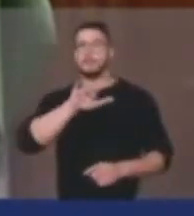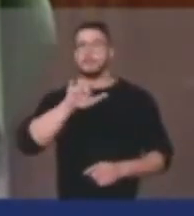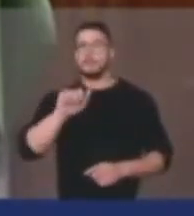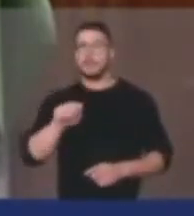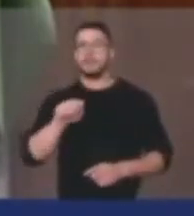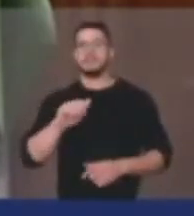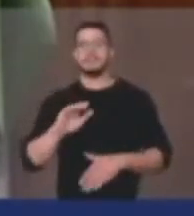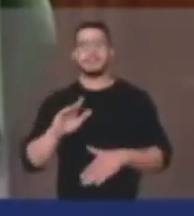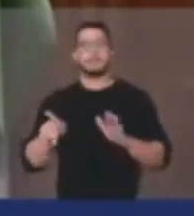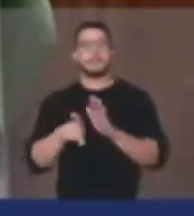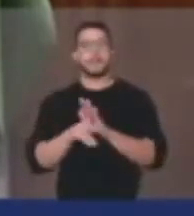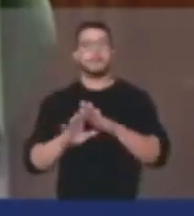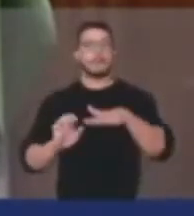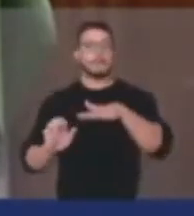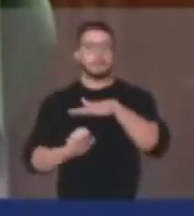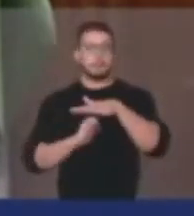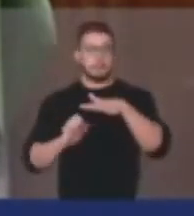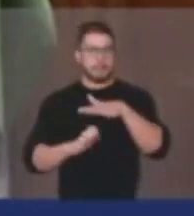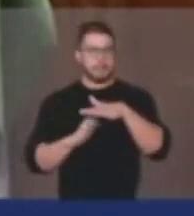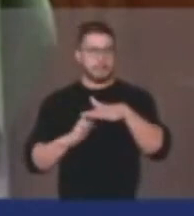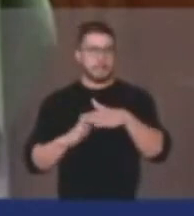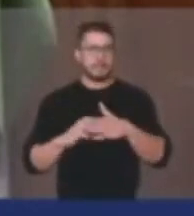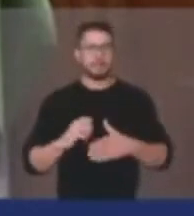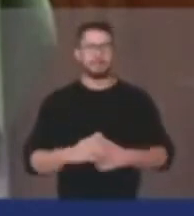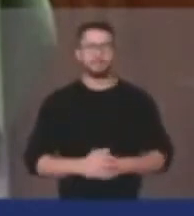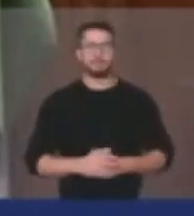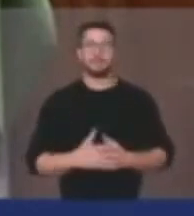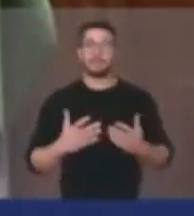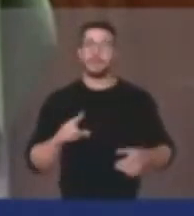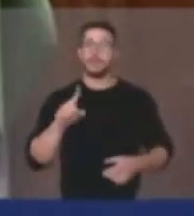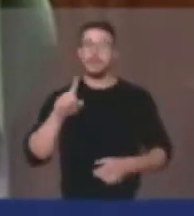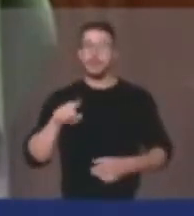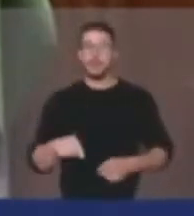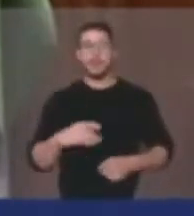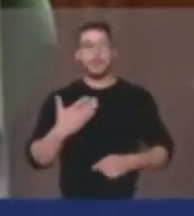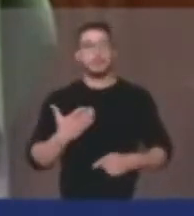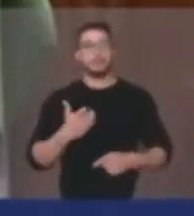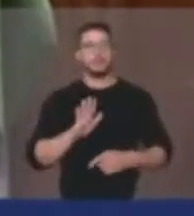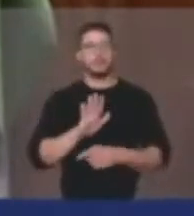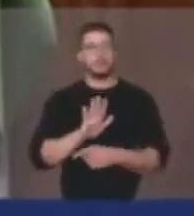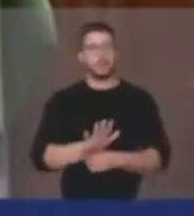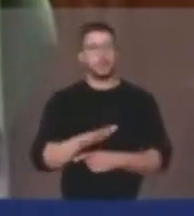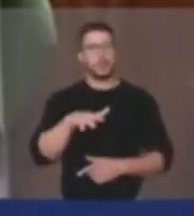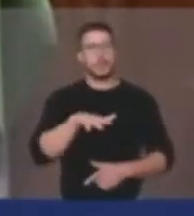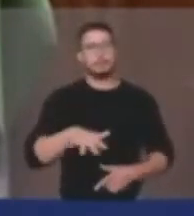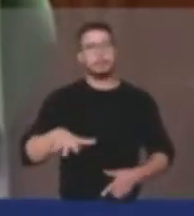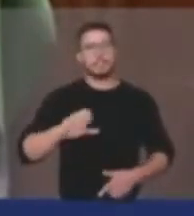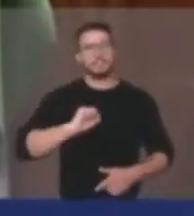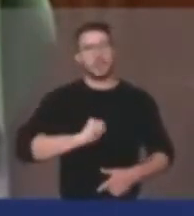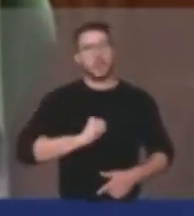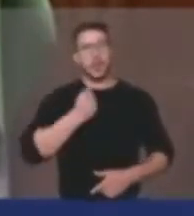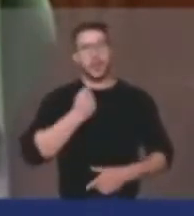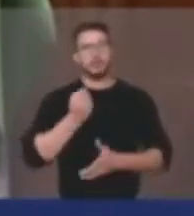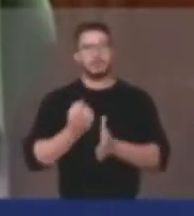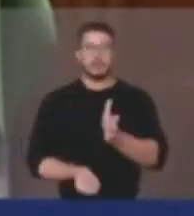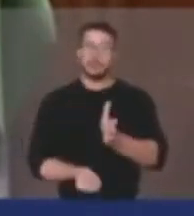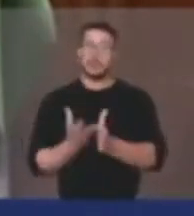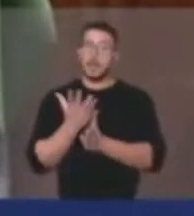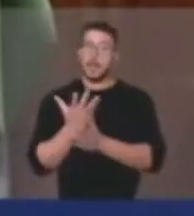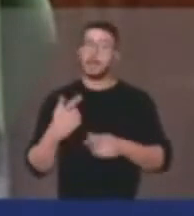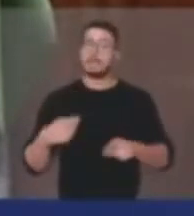decisiva para criar um ambiente de ódio, de criminalização da política, que contribuiu